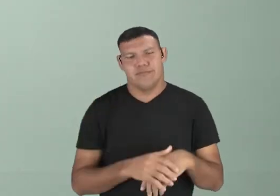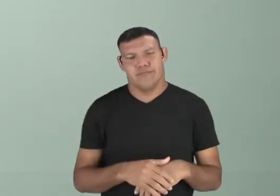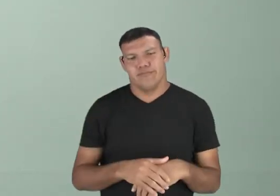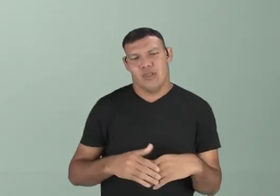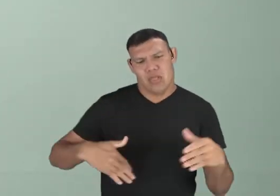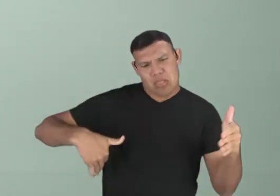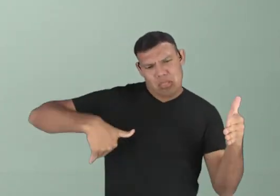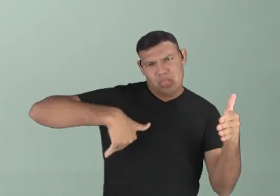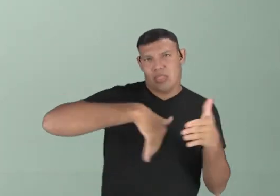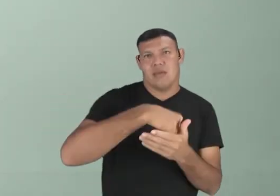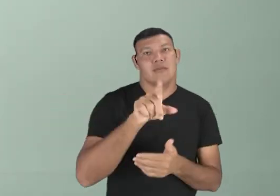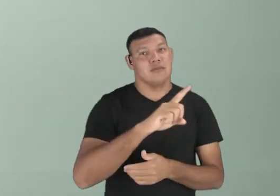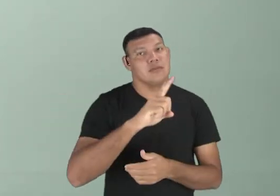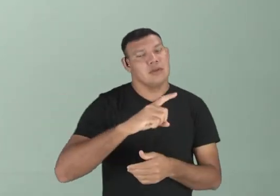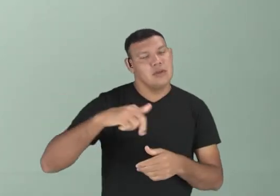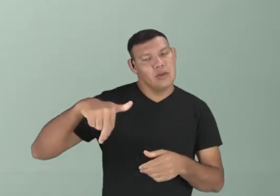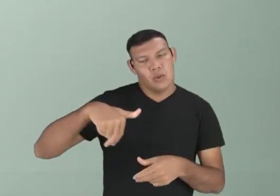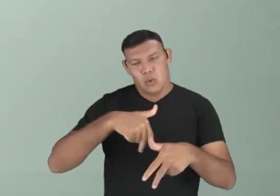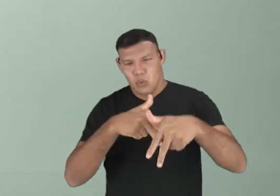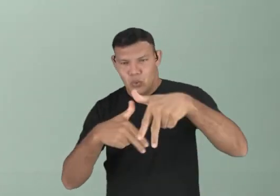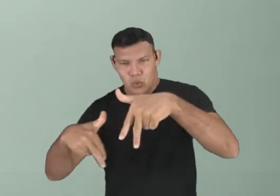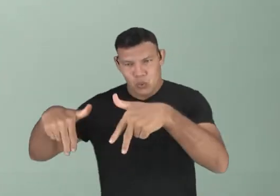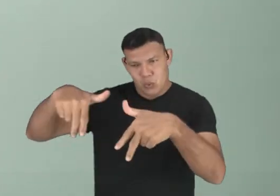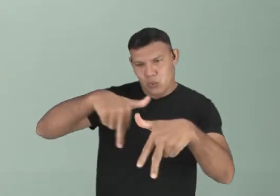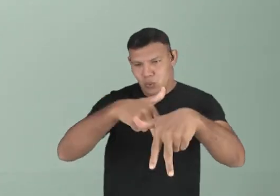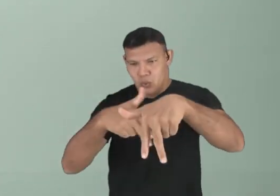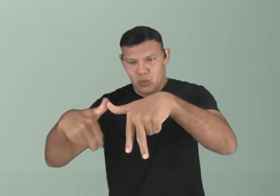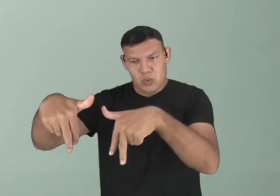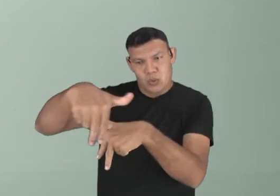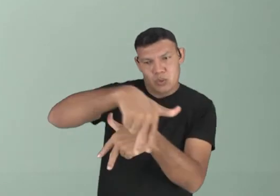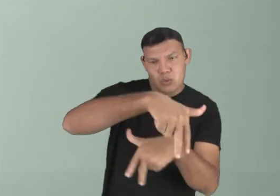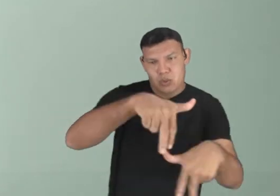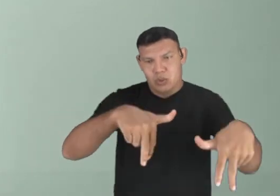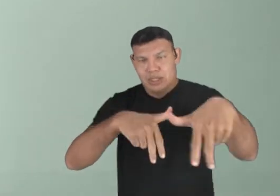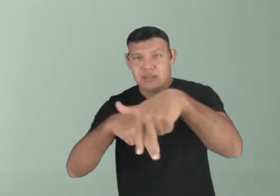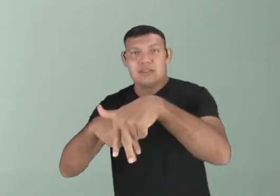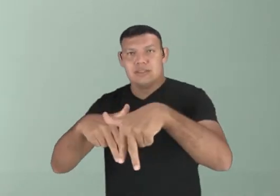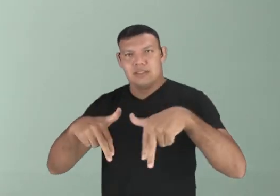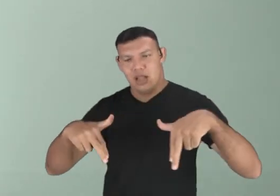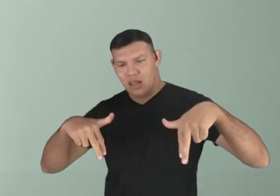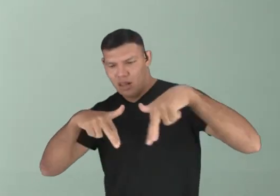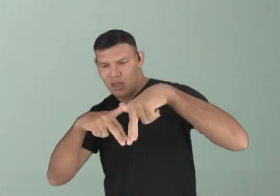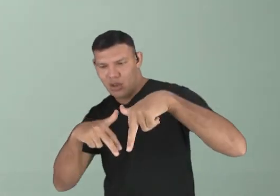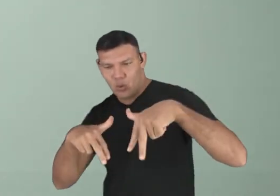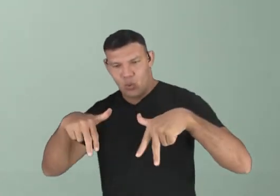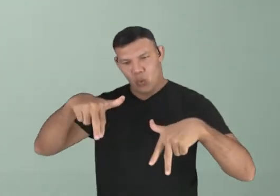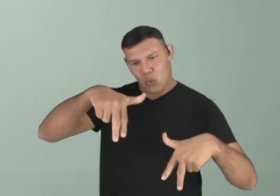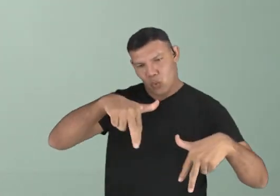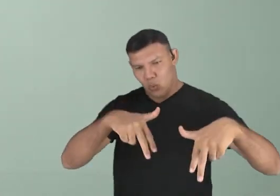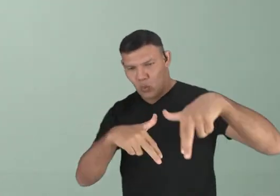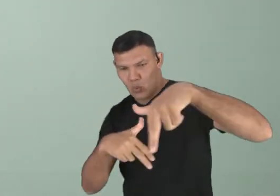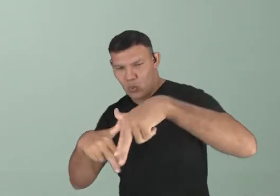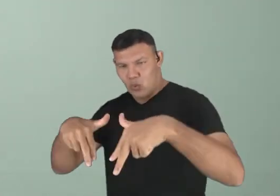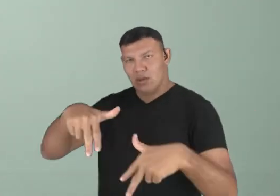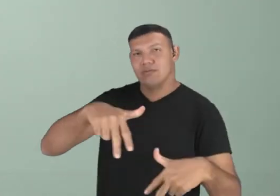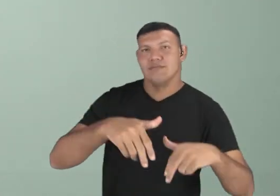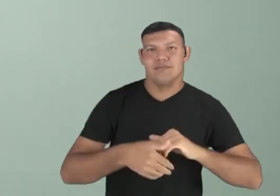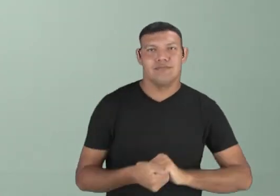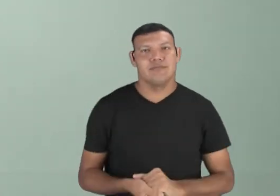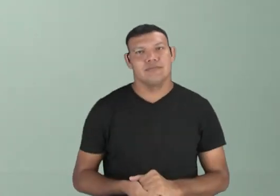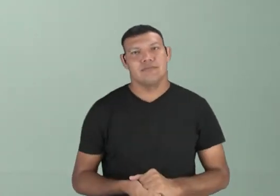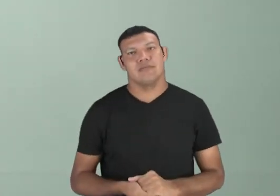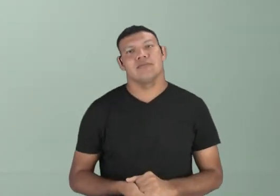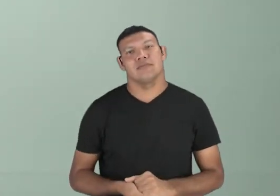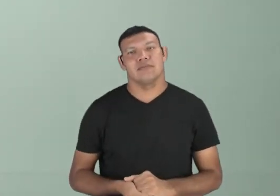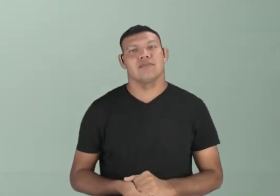primeira, você gosta de driblar. Então o camarada passou a bola para você, você dominou, teve um controle de bola, e daí o bobinho ou o peru vem para